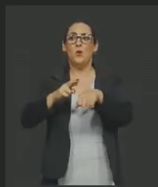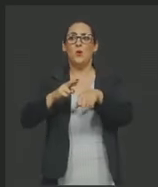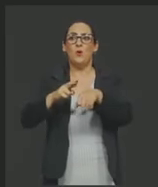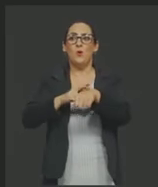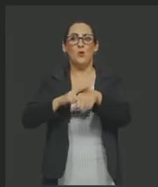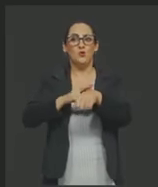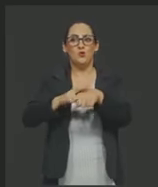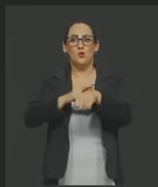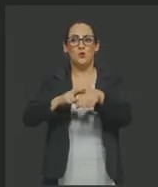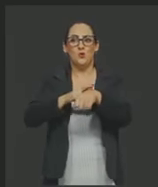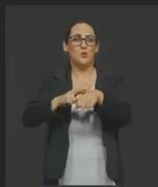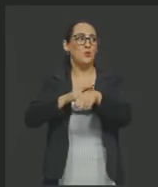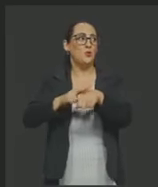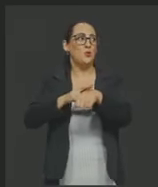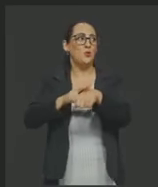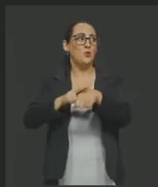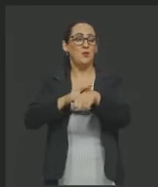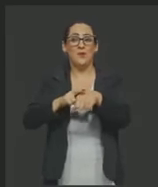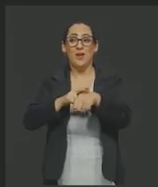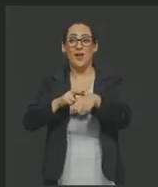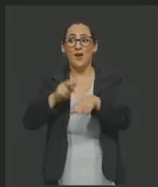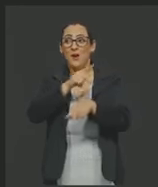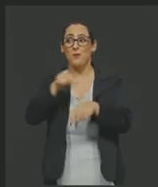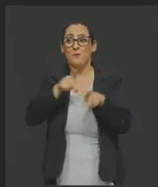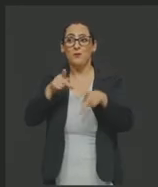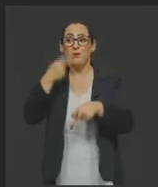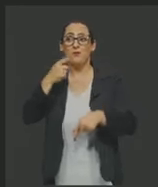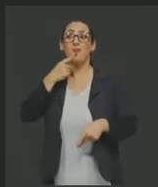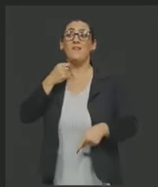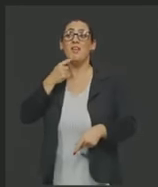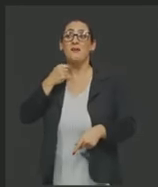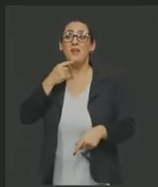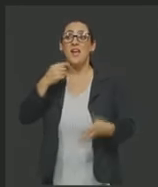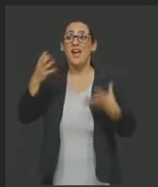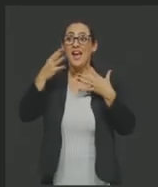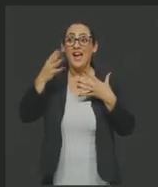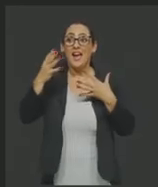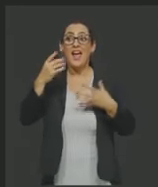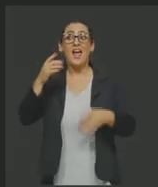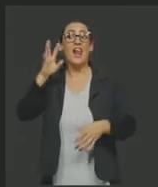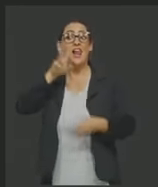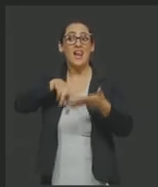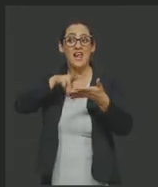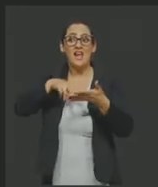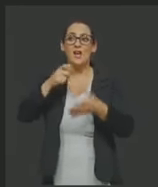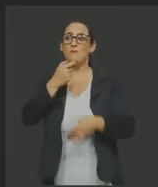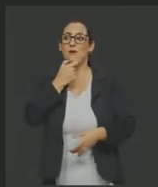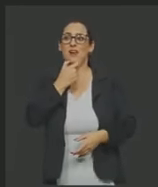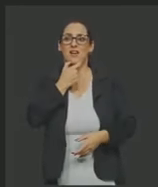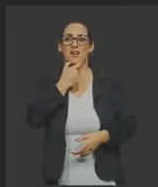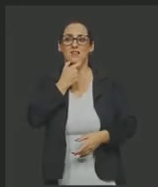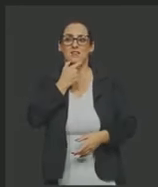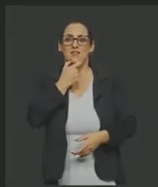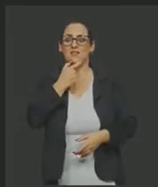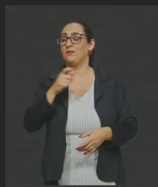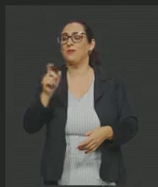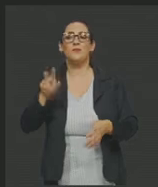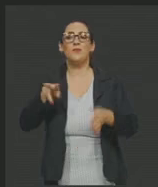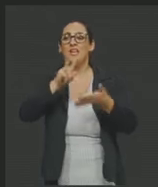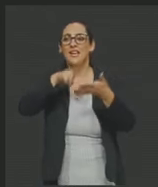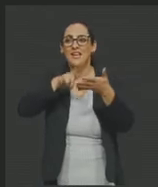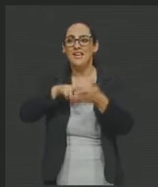vermelho. Olha que difícil, porque eu quero ler a palavra e não falar a cor, né? Então isso aqui, vê como é que